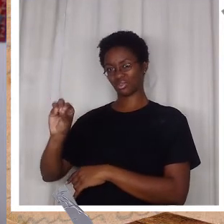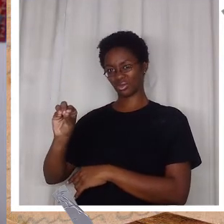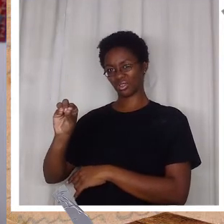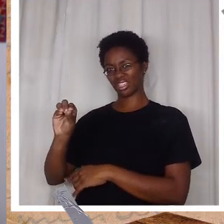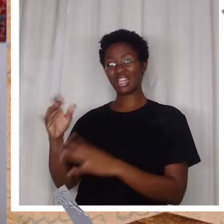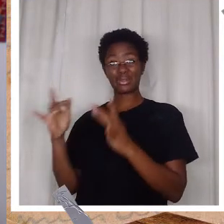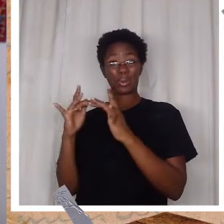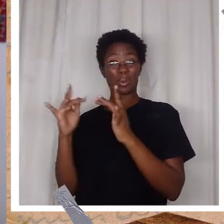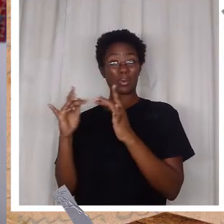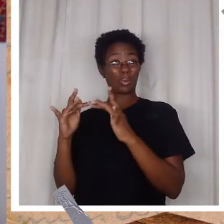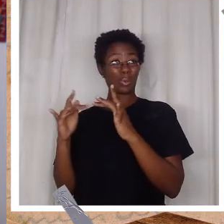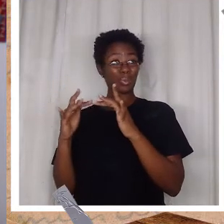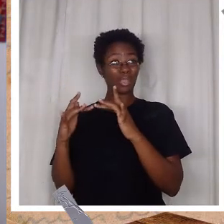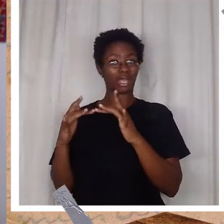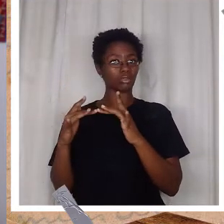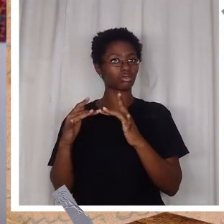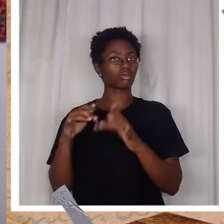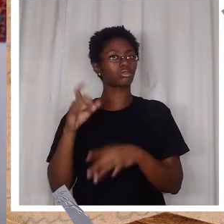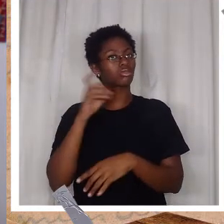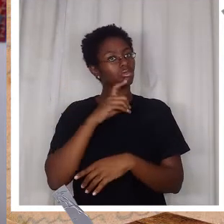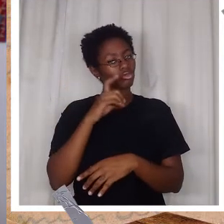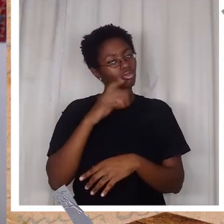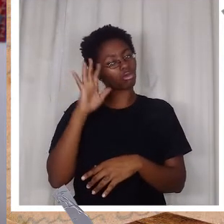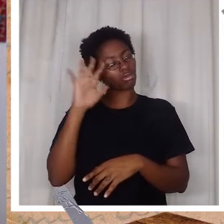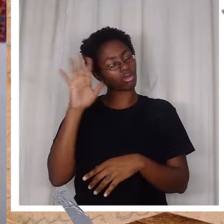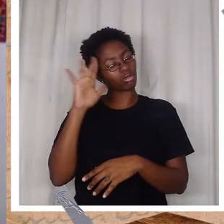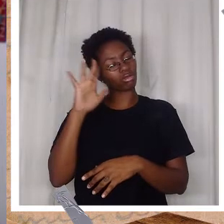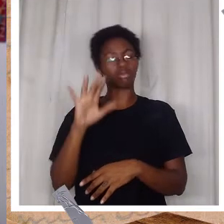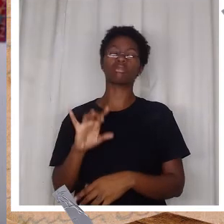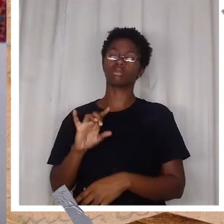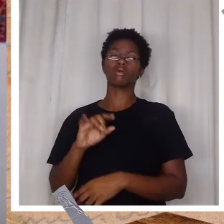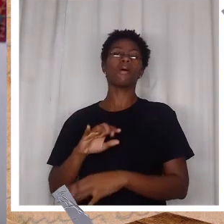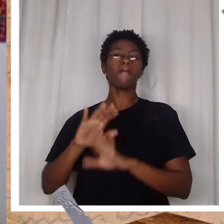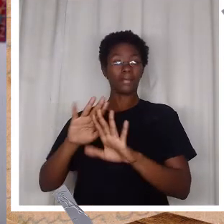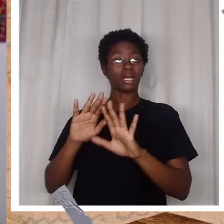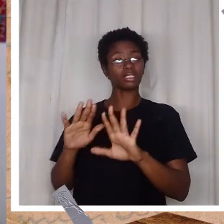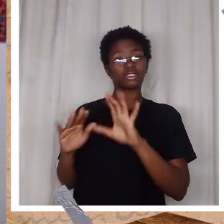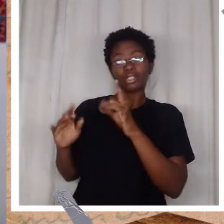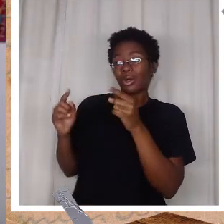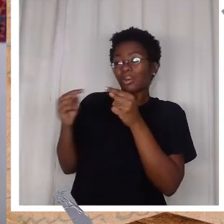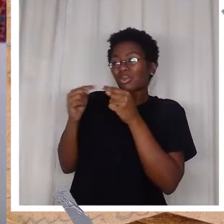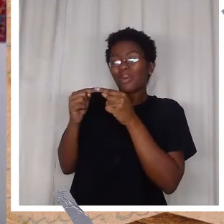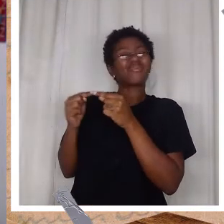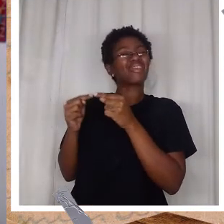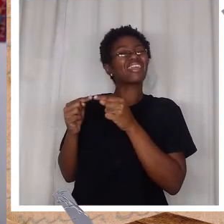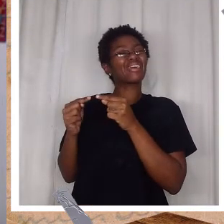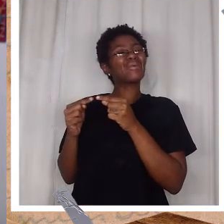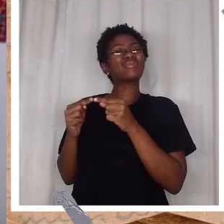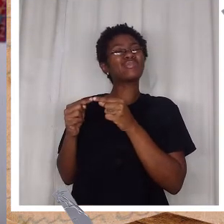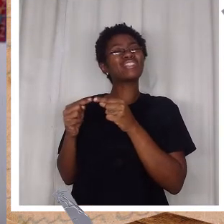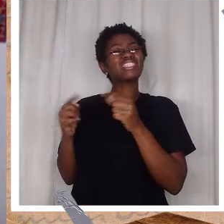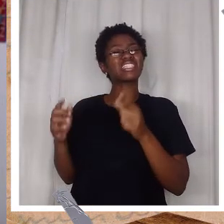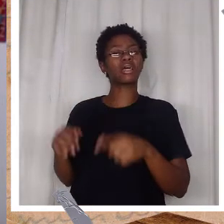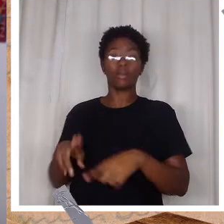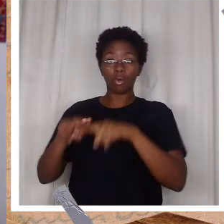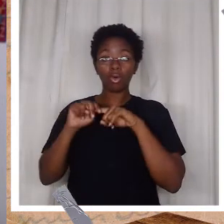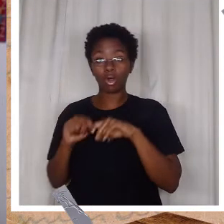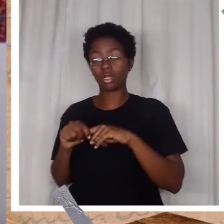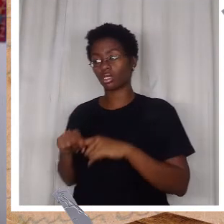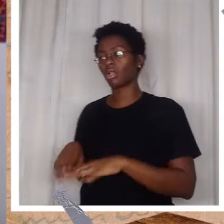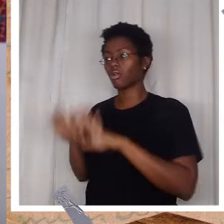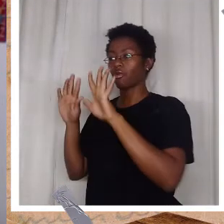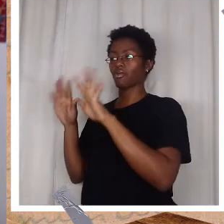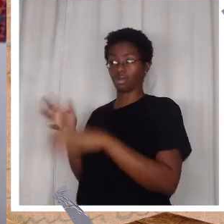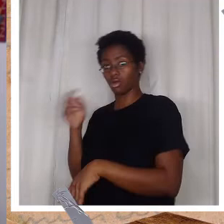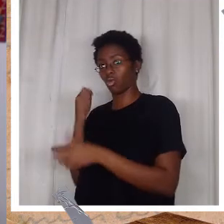o outro, né? O João lutou em 1910 pelo fim da revolta, pelo fim do castigo da chibata na